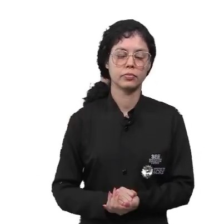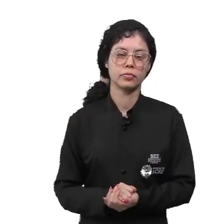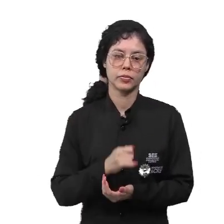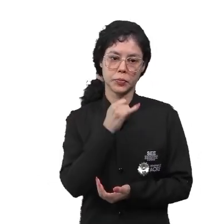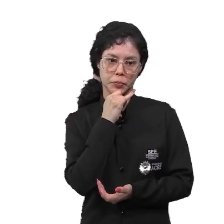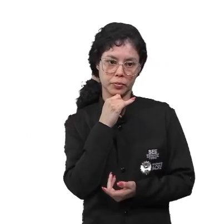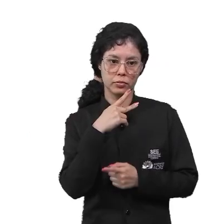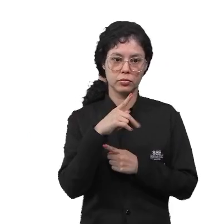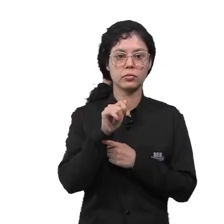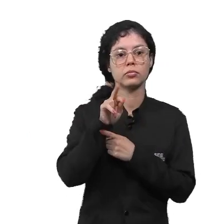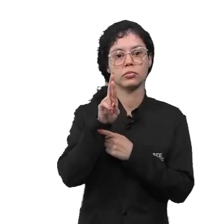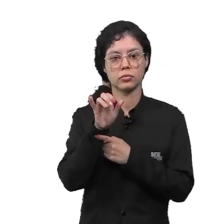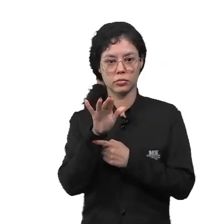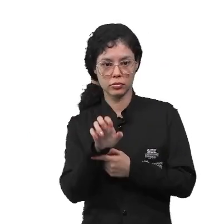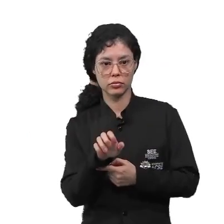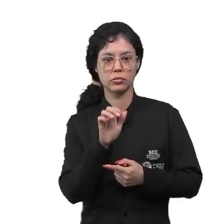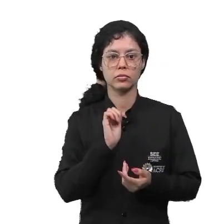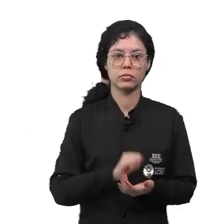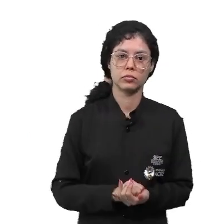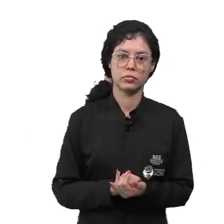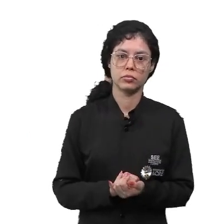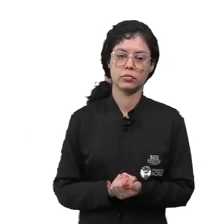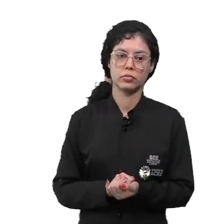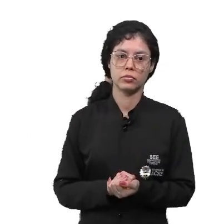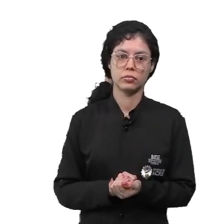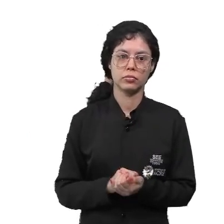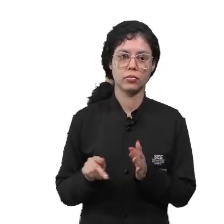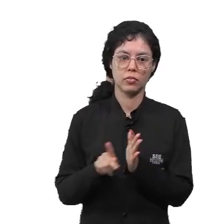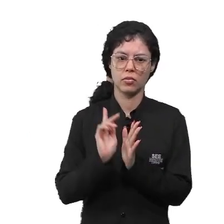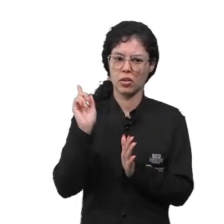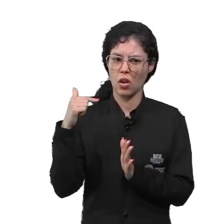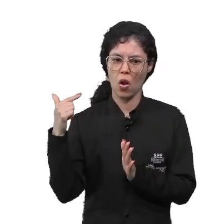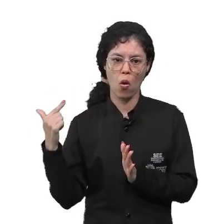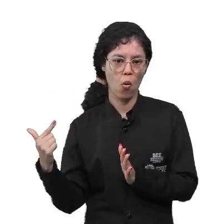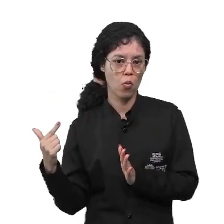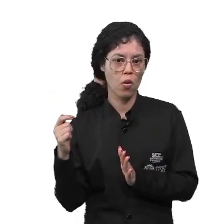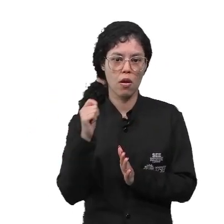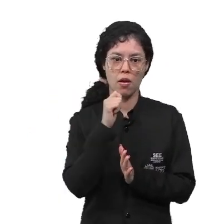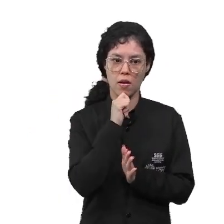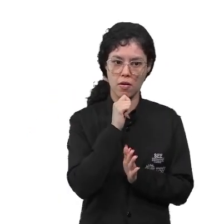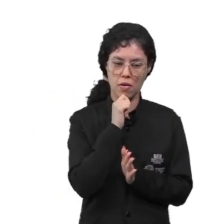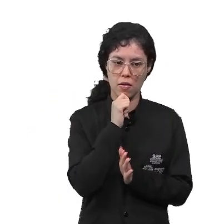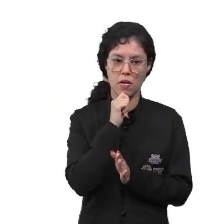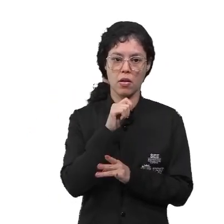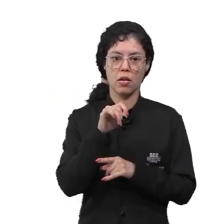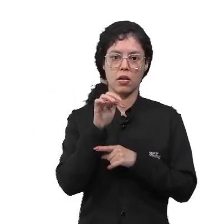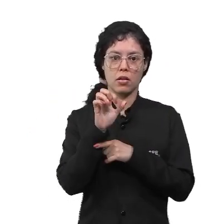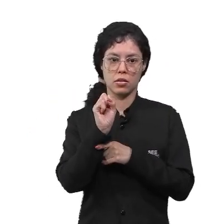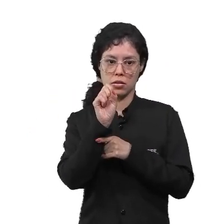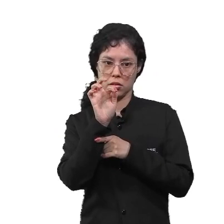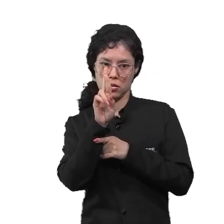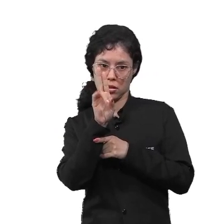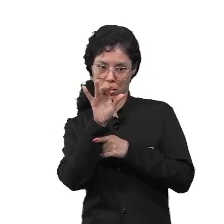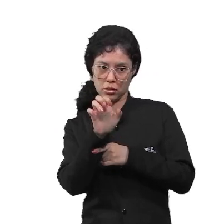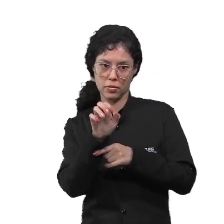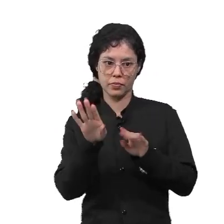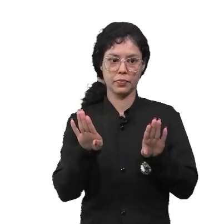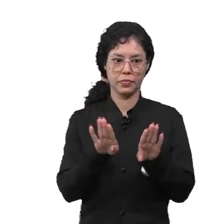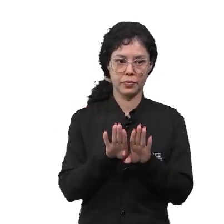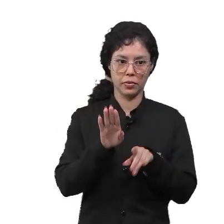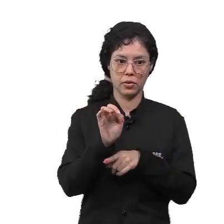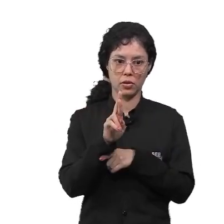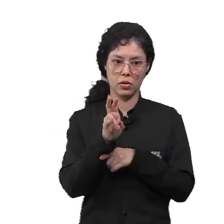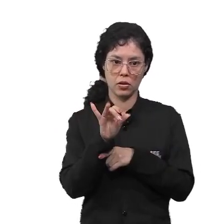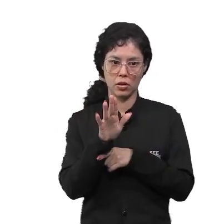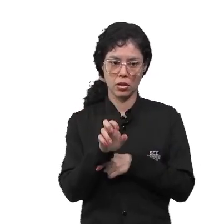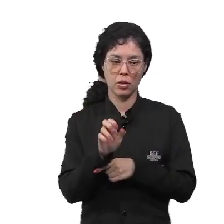Nietzsche, Freud, Wittgenstein, Martin Heidegger, Sartre, Hannah Arendt,